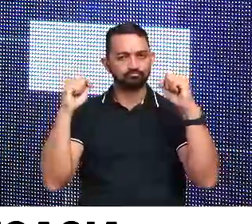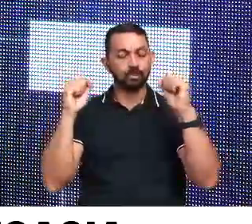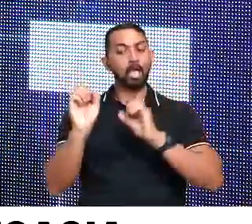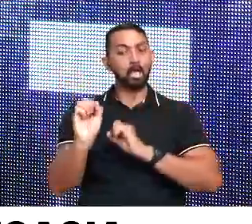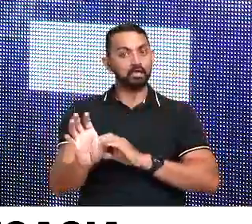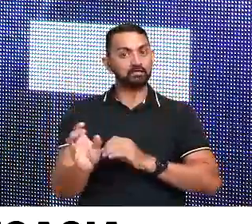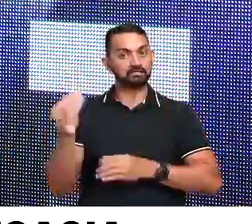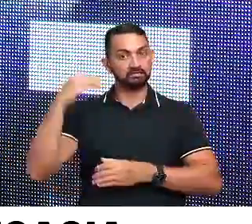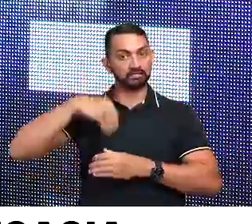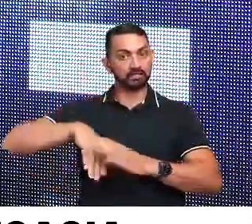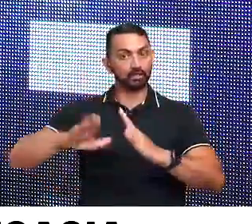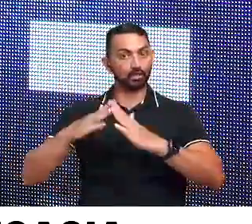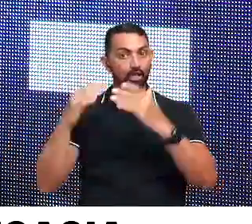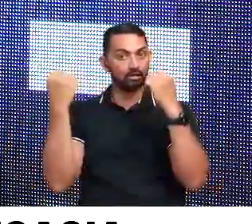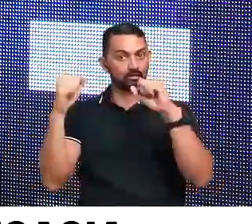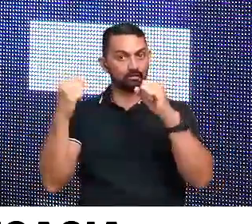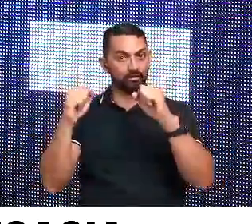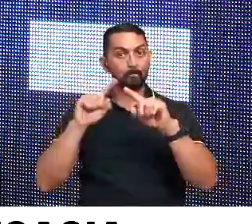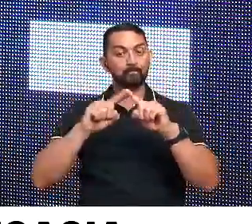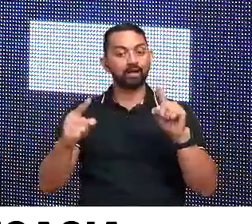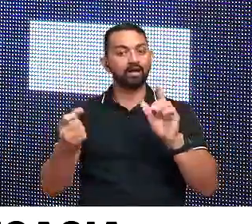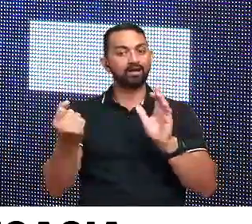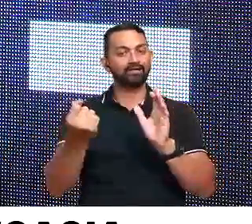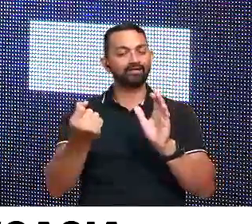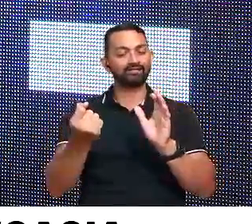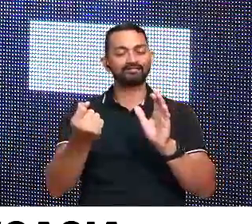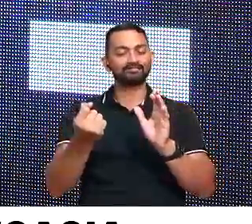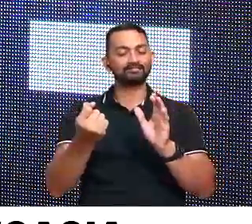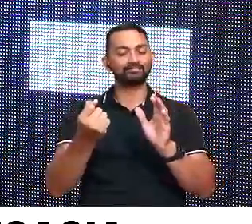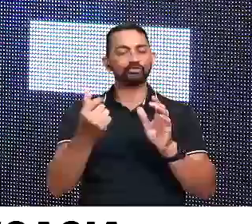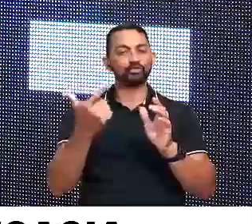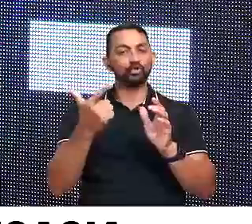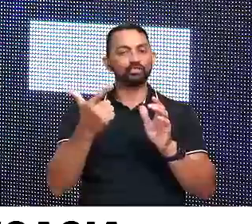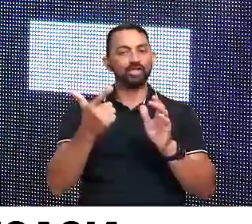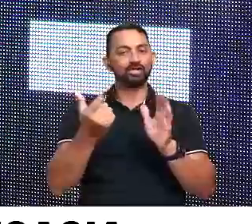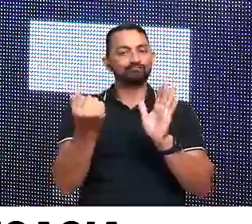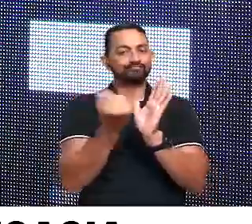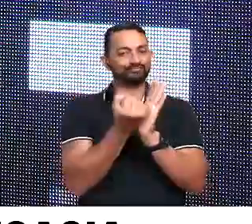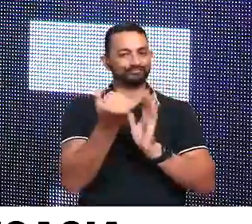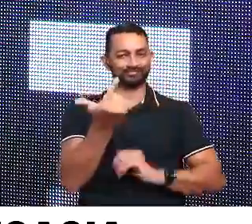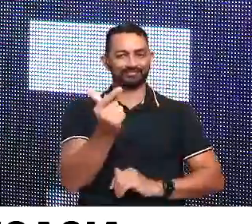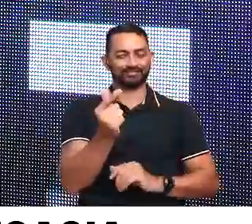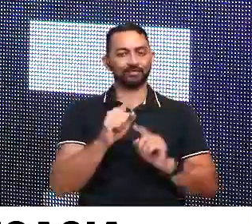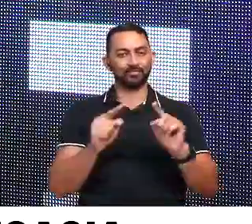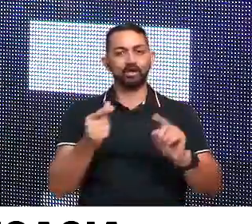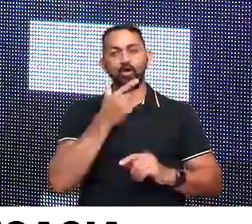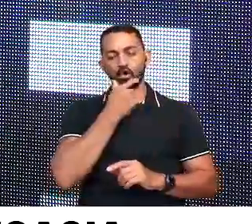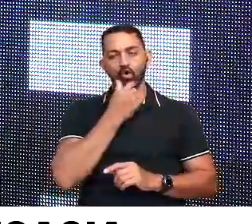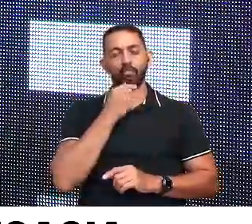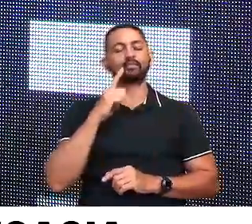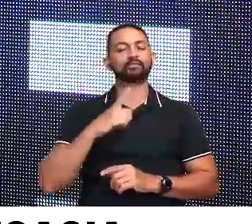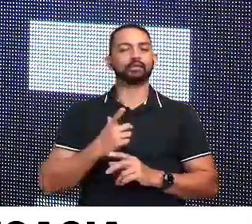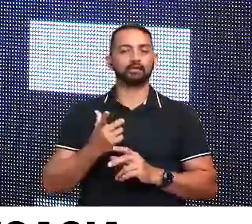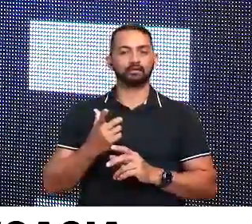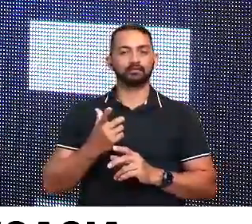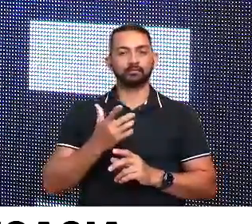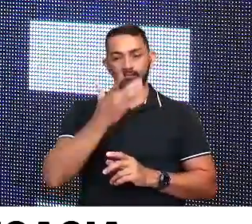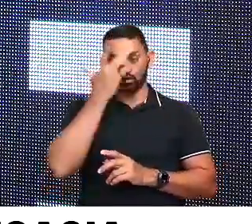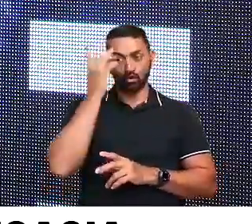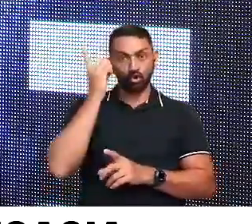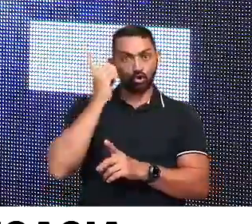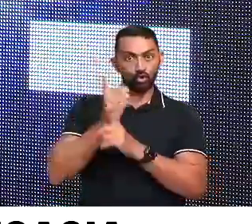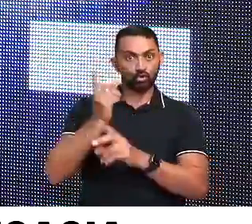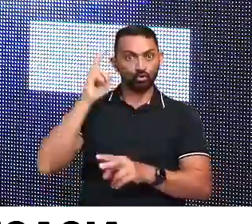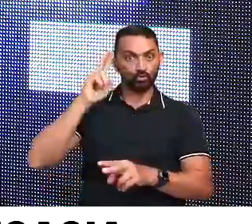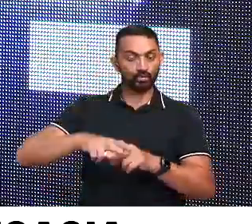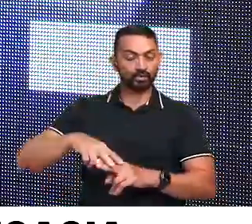aulas em uma academia da cidade sem o devido registro trabalhando de forma ilegal E aí esse homem acabou sendo